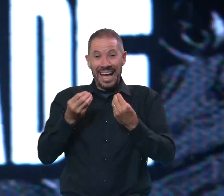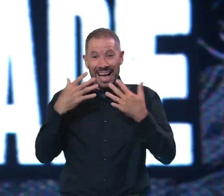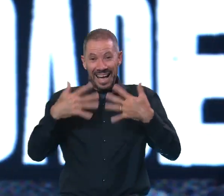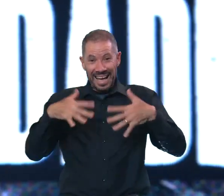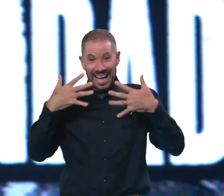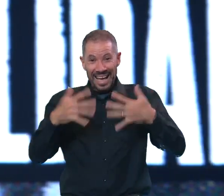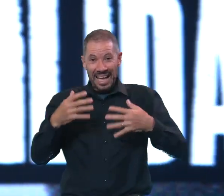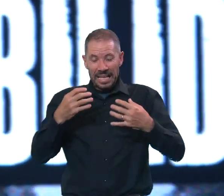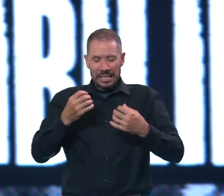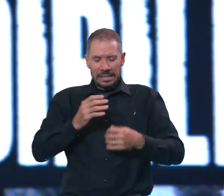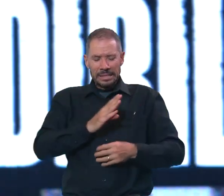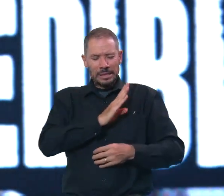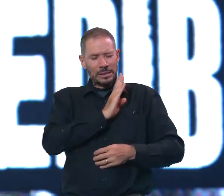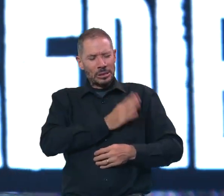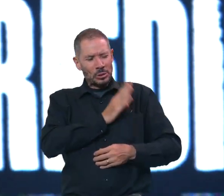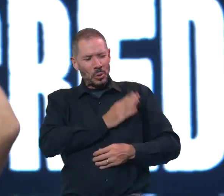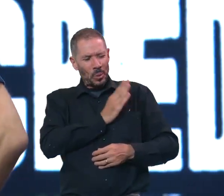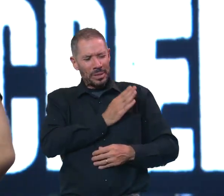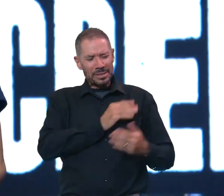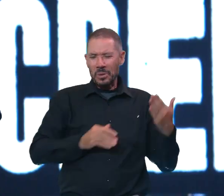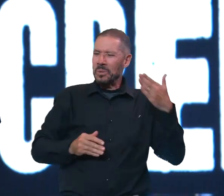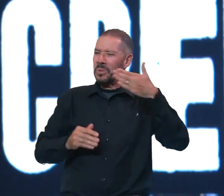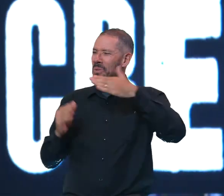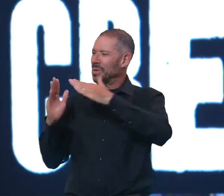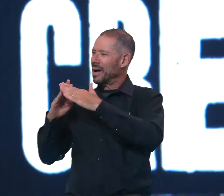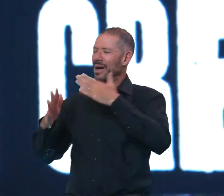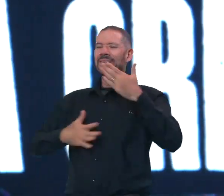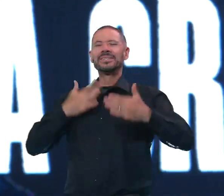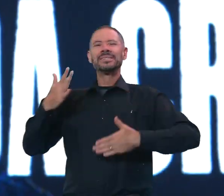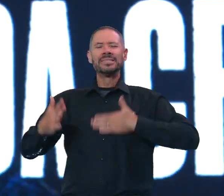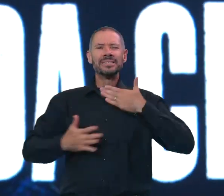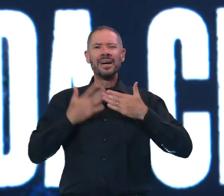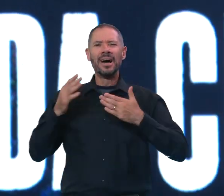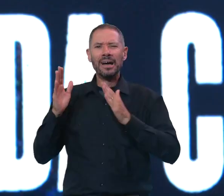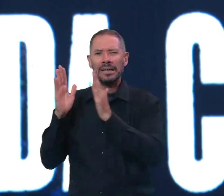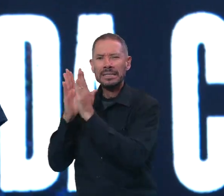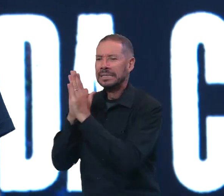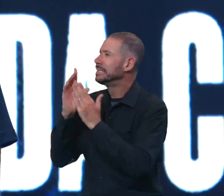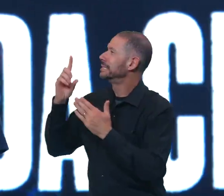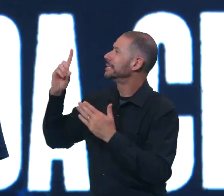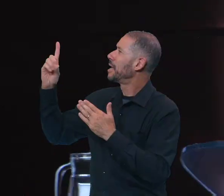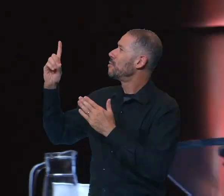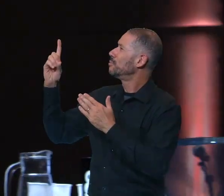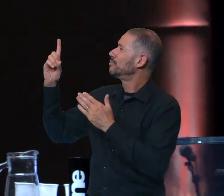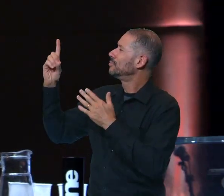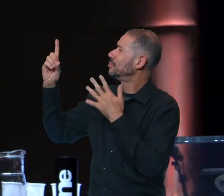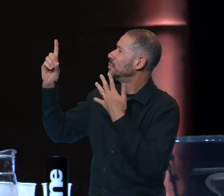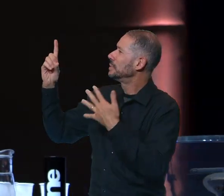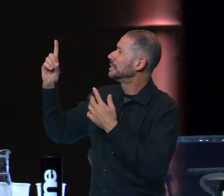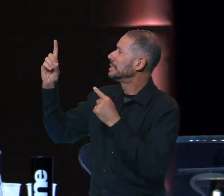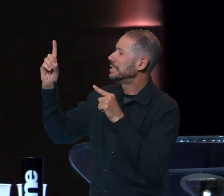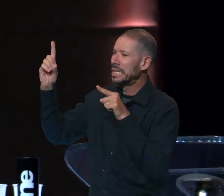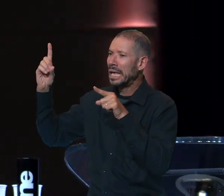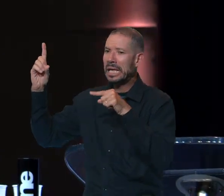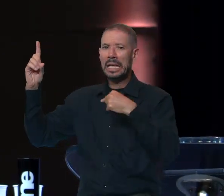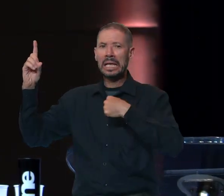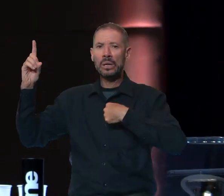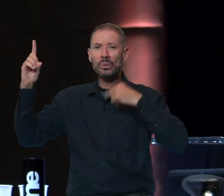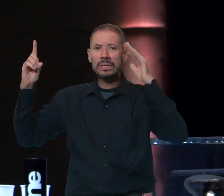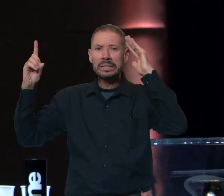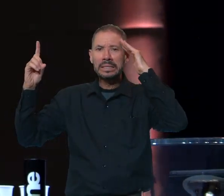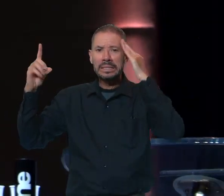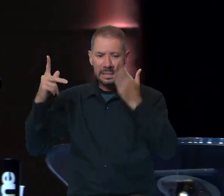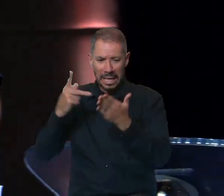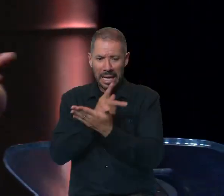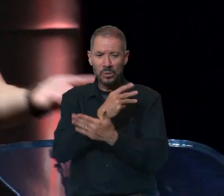Só que aquilo pesou meu coração, voltei para casa desanimado. E comecei a me questionar, Deus, será que eu entendi errado? Será